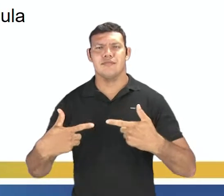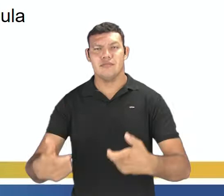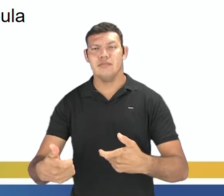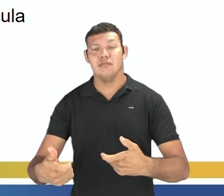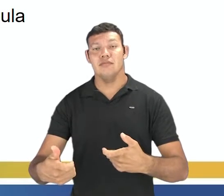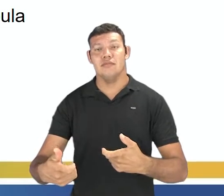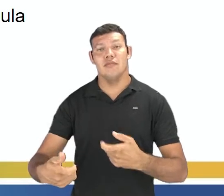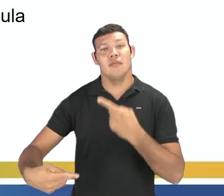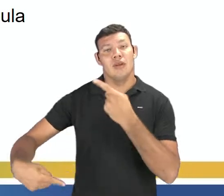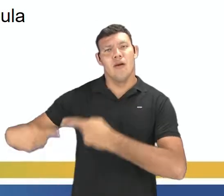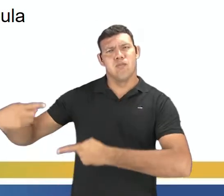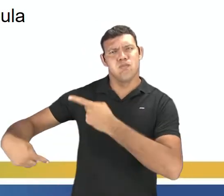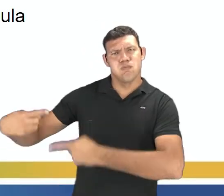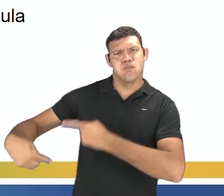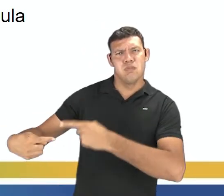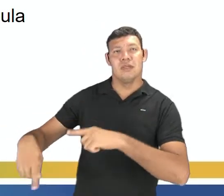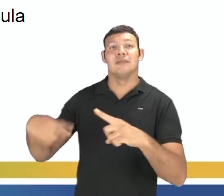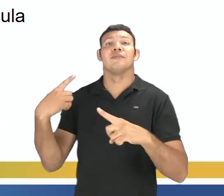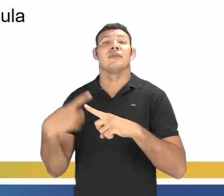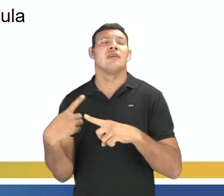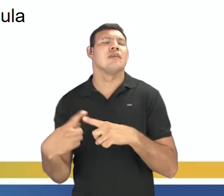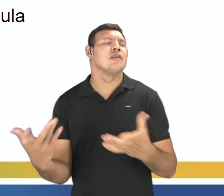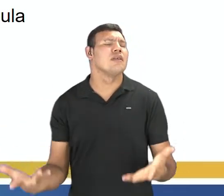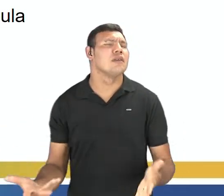ela impacta justamente porque vai haver